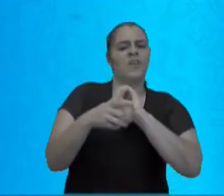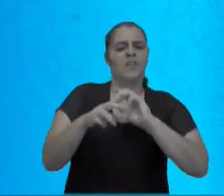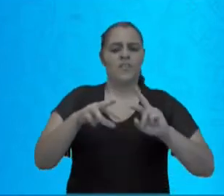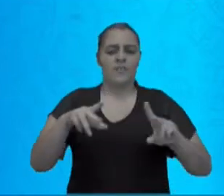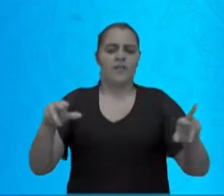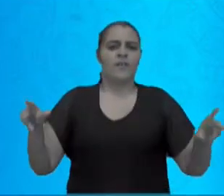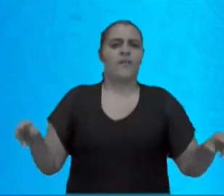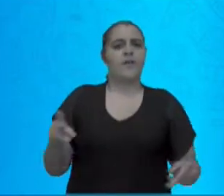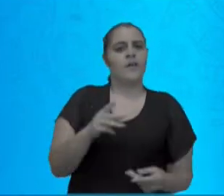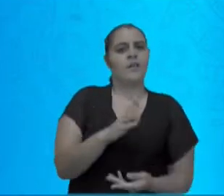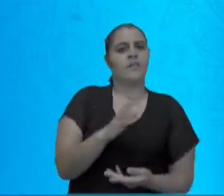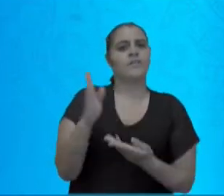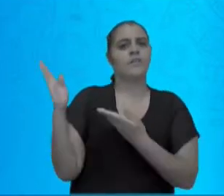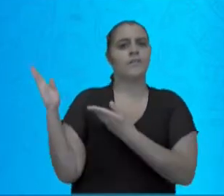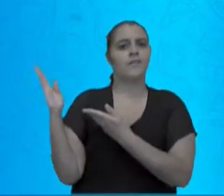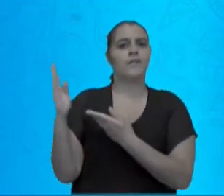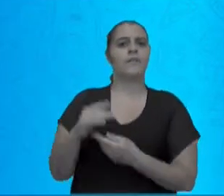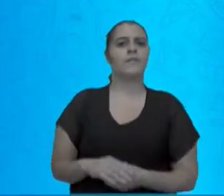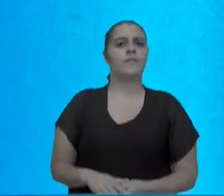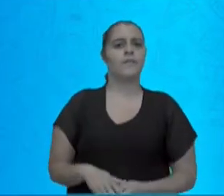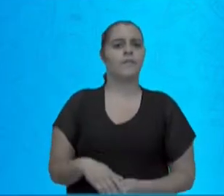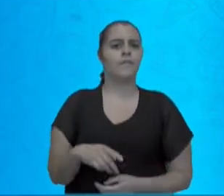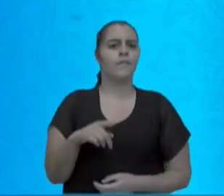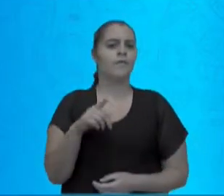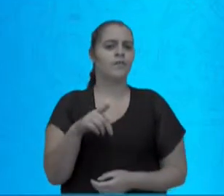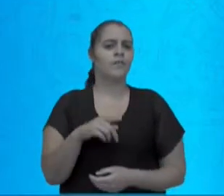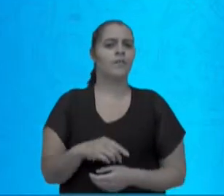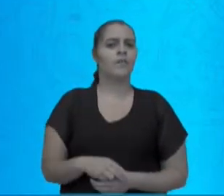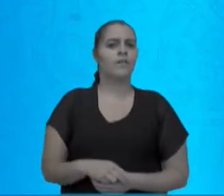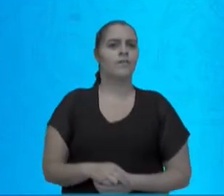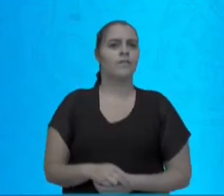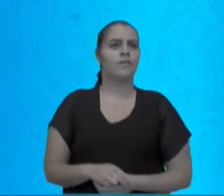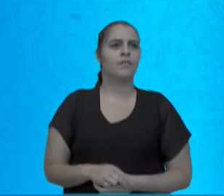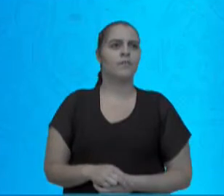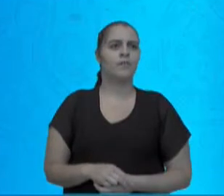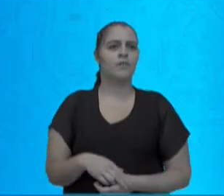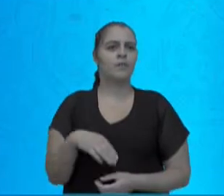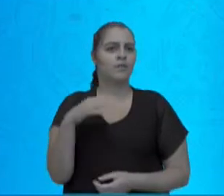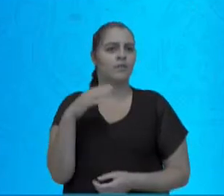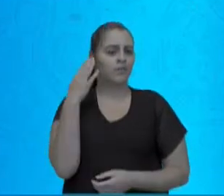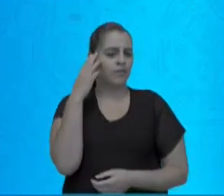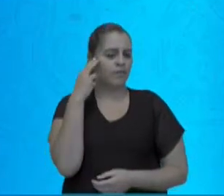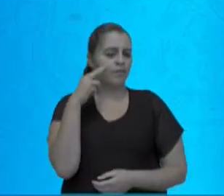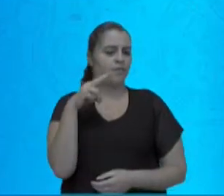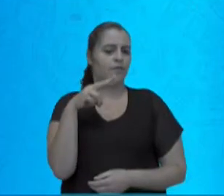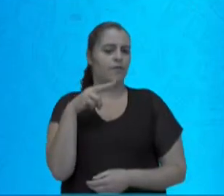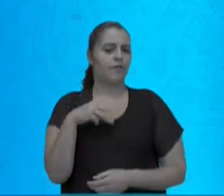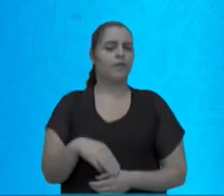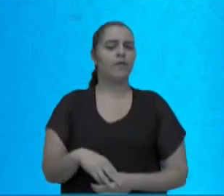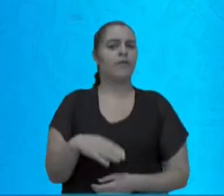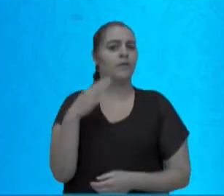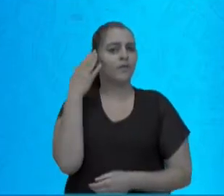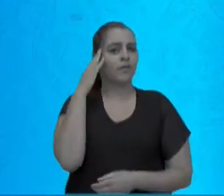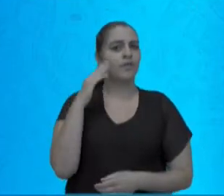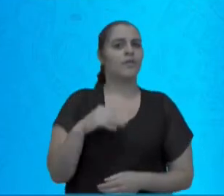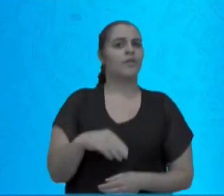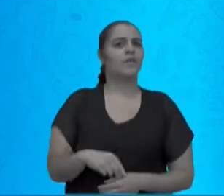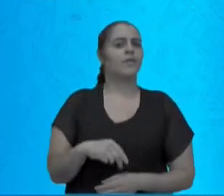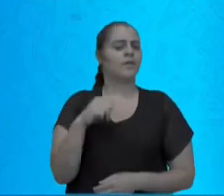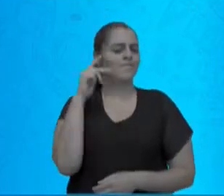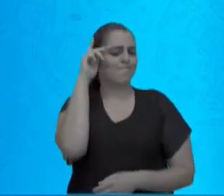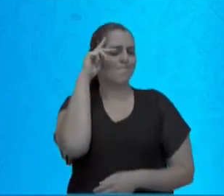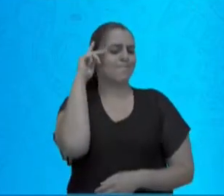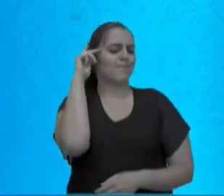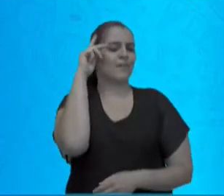das Olimpíadas. Você já deve ter, antes de eu falar, você, ao ver esses círculos, você já pensou